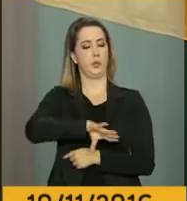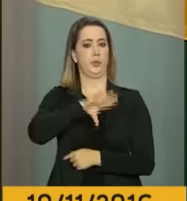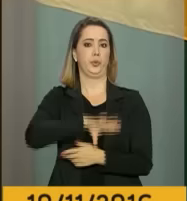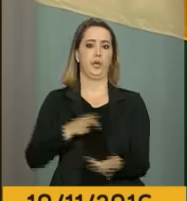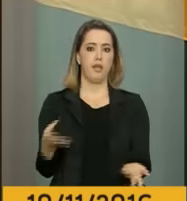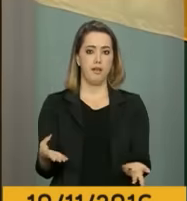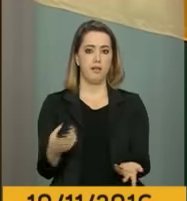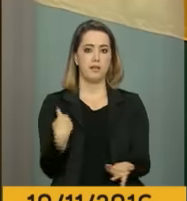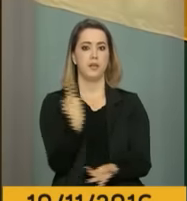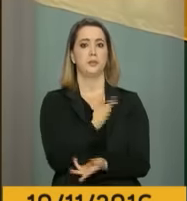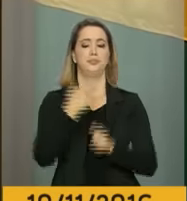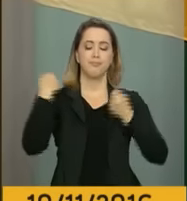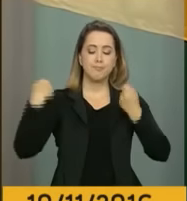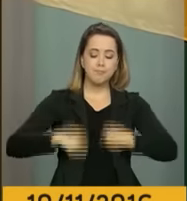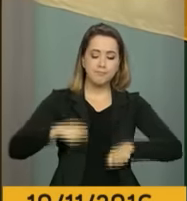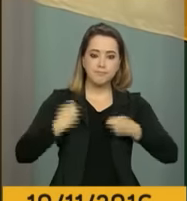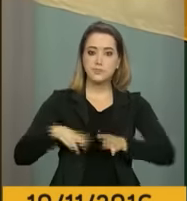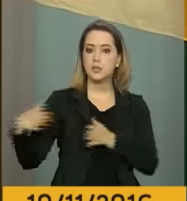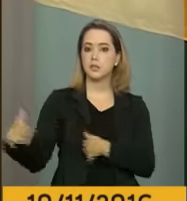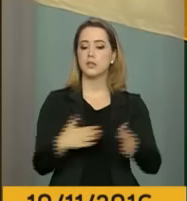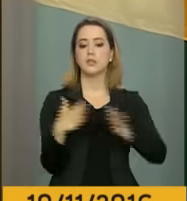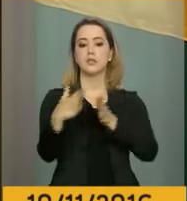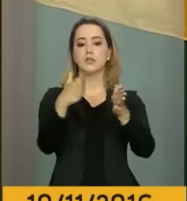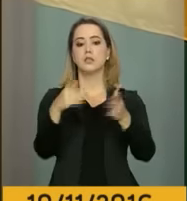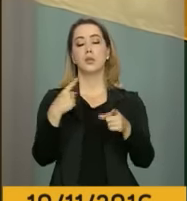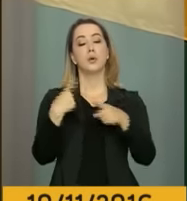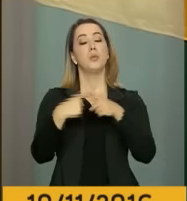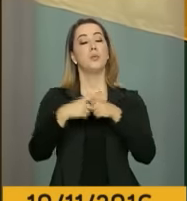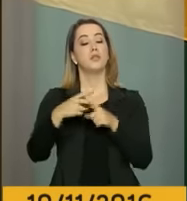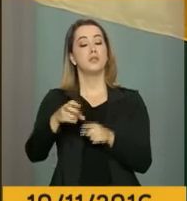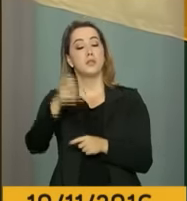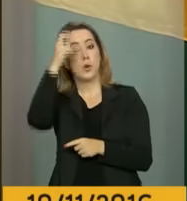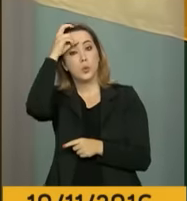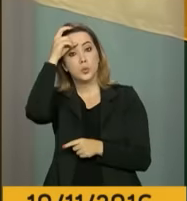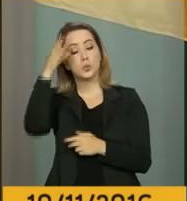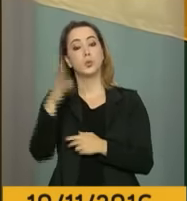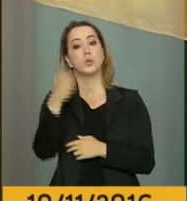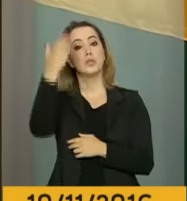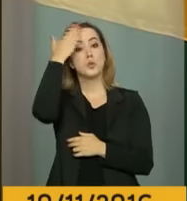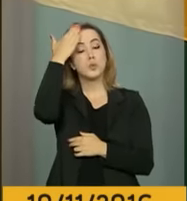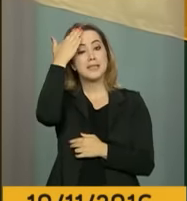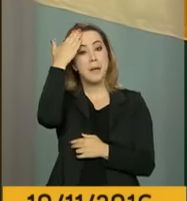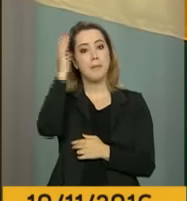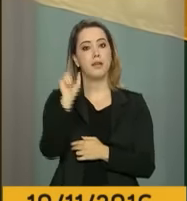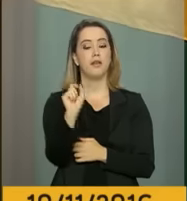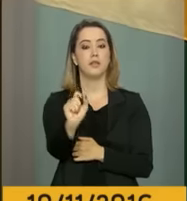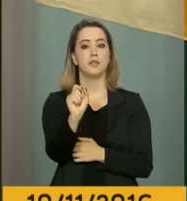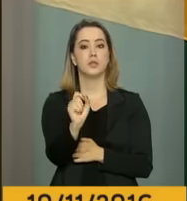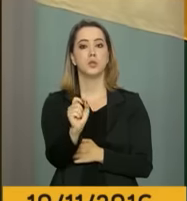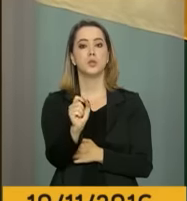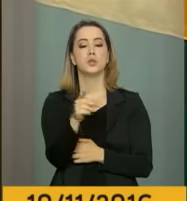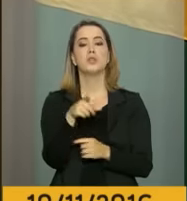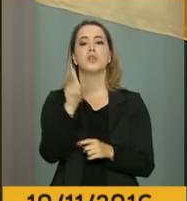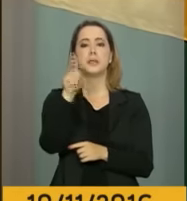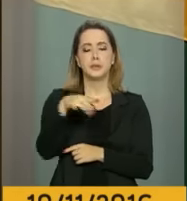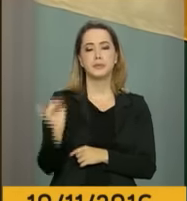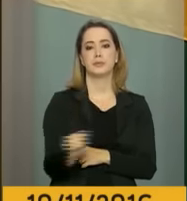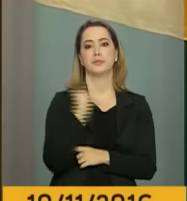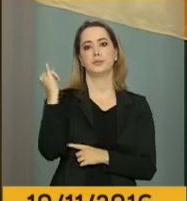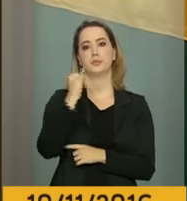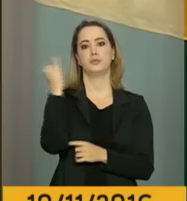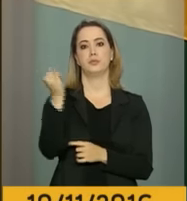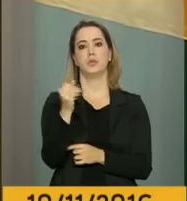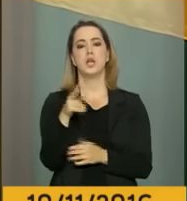caminhar, temos muito para fazer. Por isso a cultura do conhecimento é uma coisa fundamental, não é?